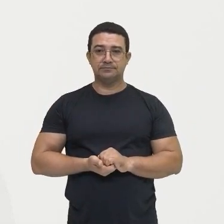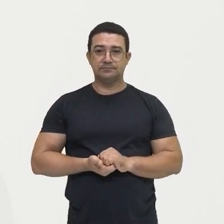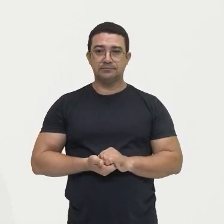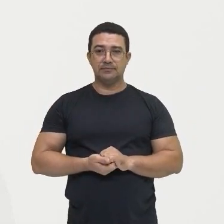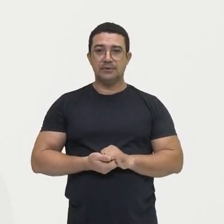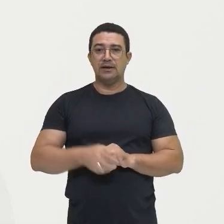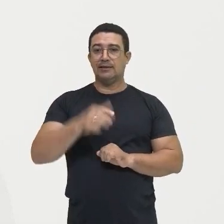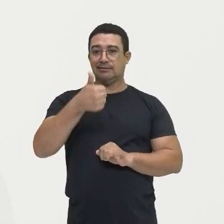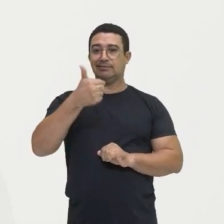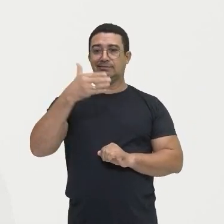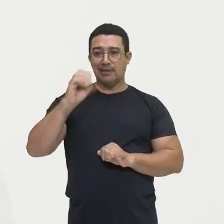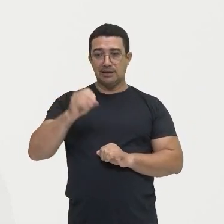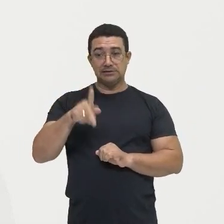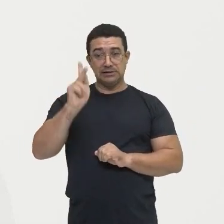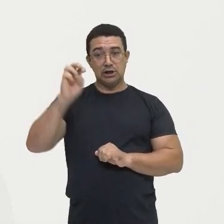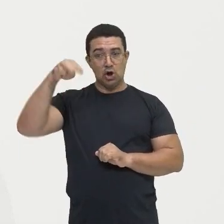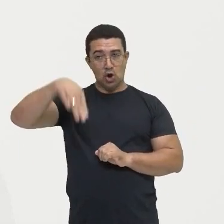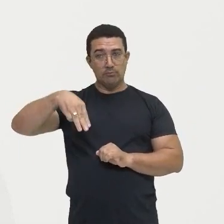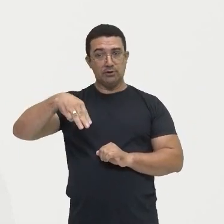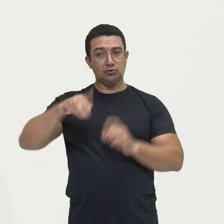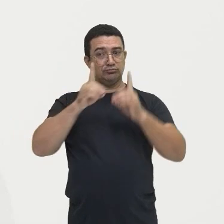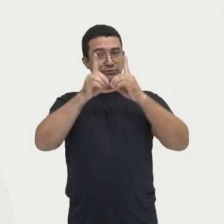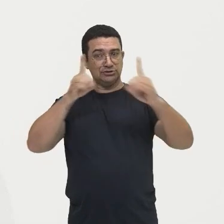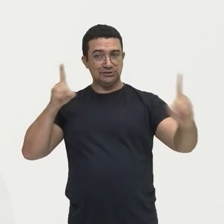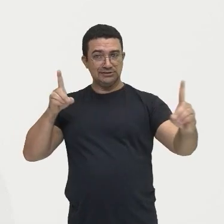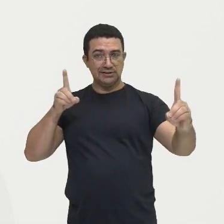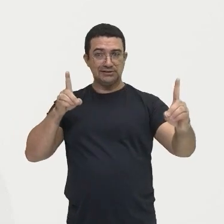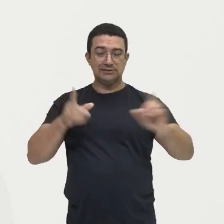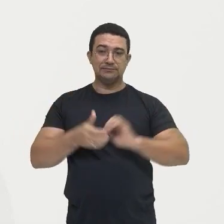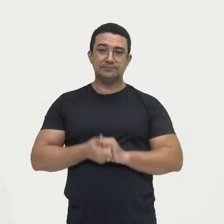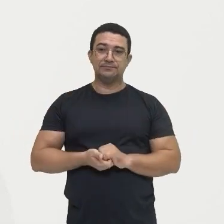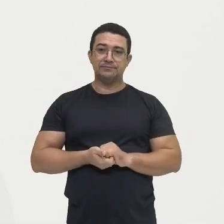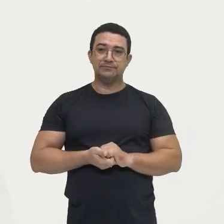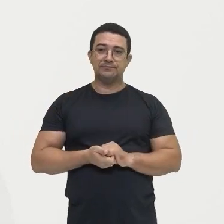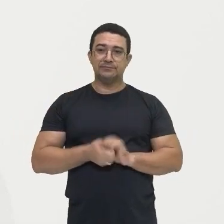10 quilômetros, aqui 20 quilômetros,